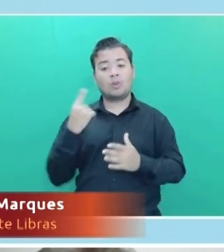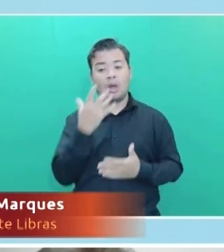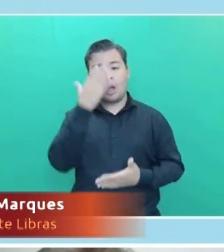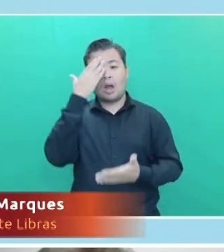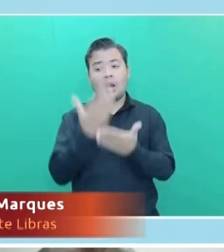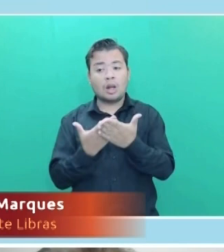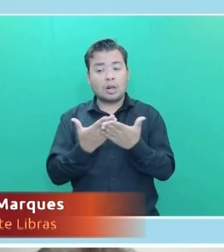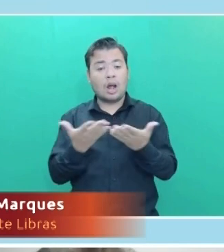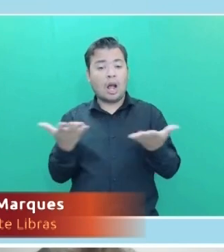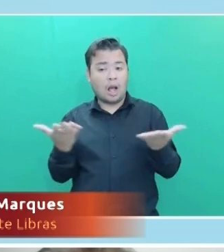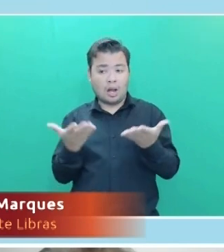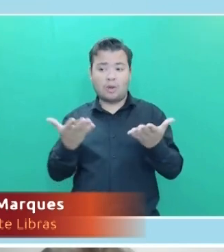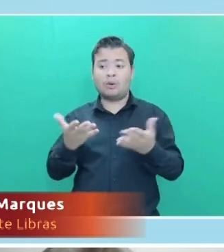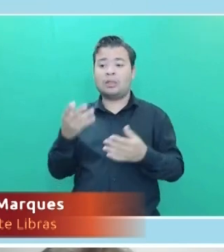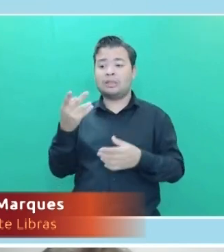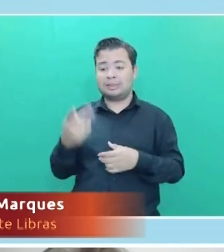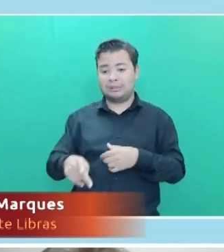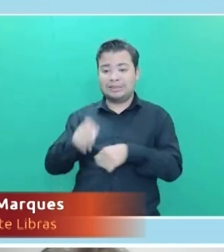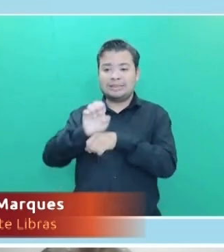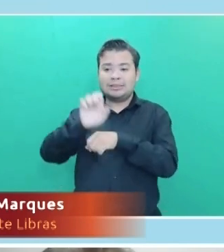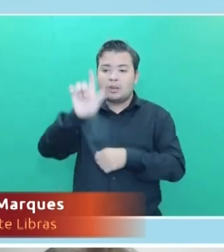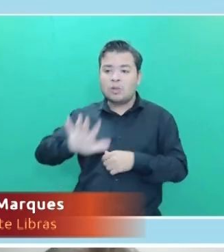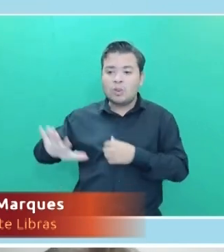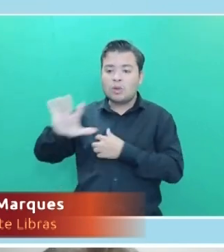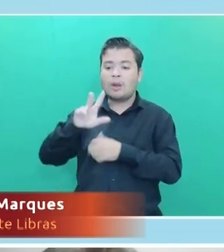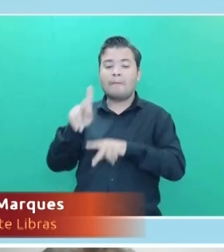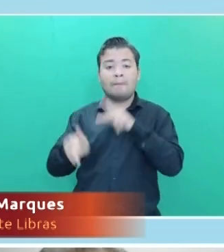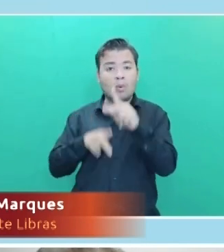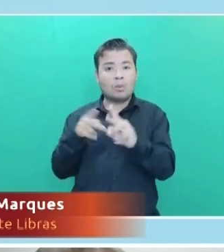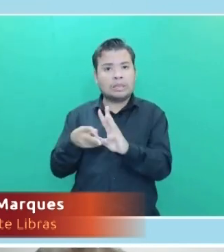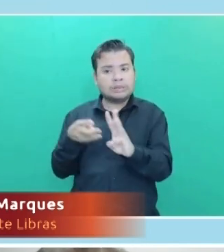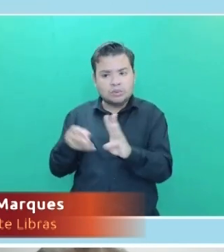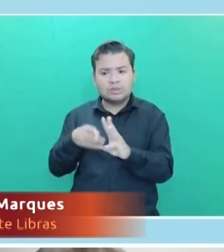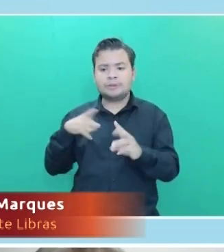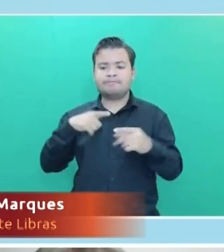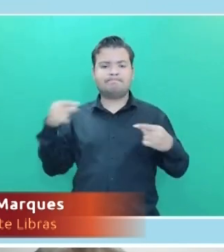Goiás, a população indígena, está perfeitamente contemplada.